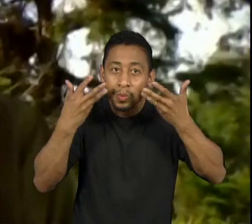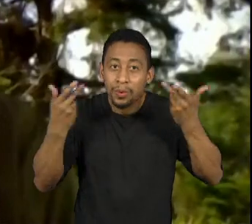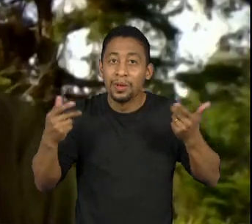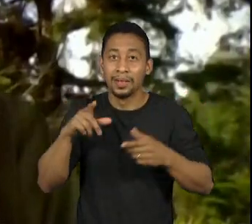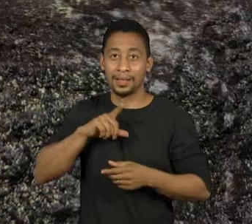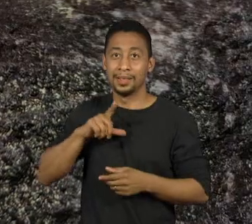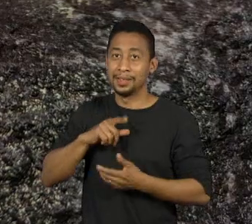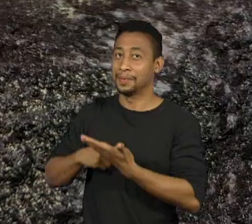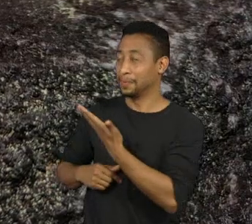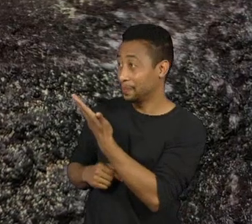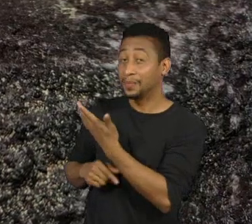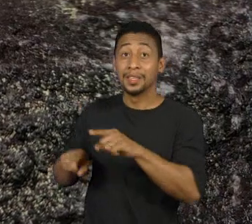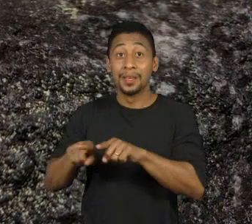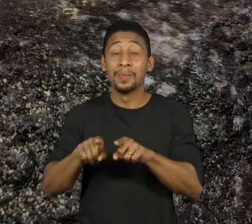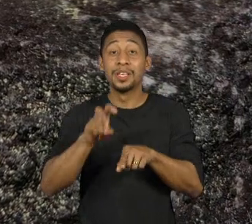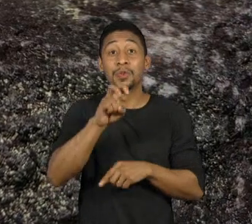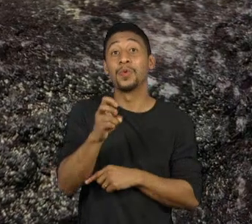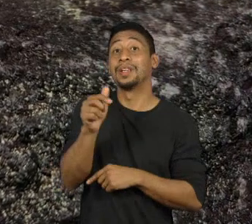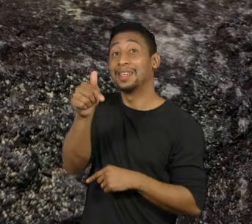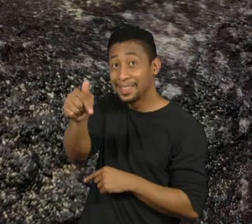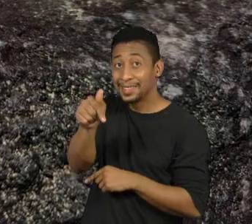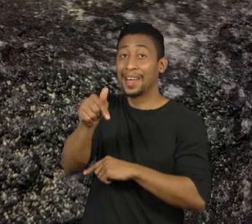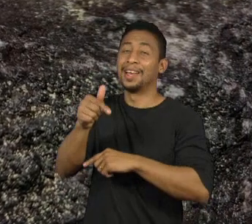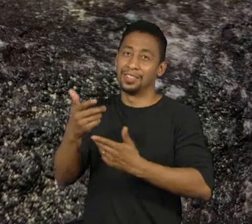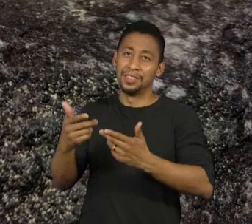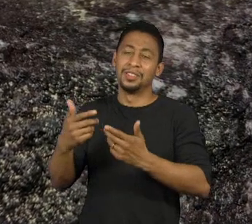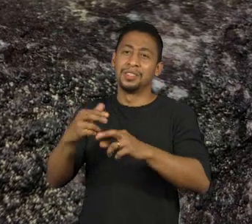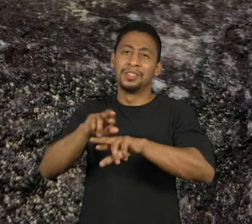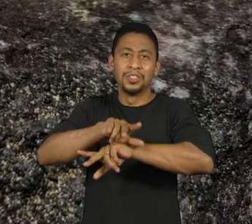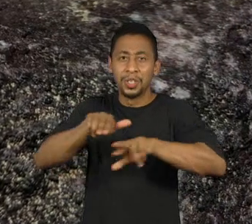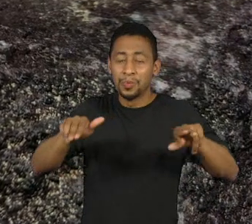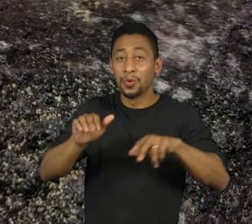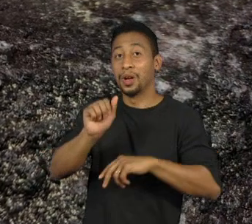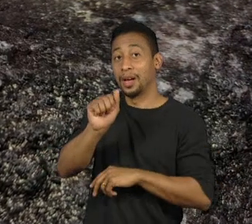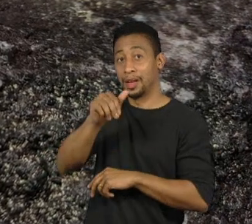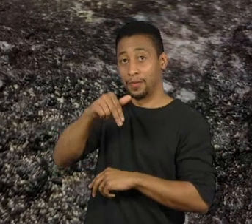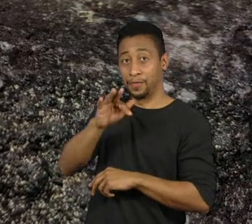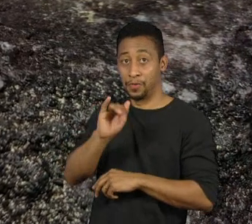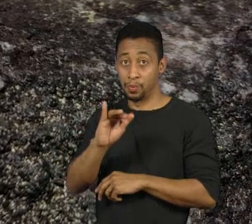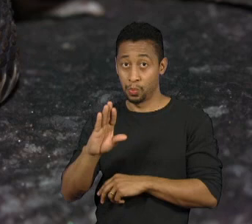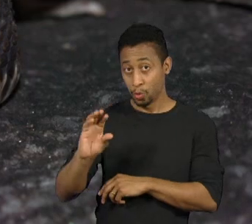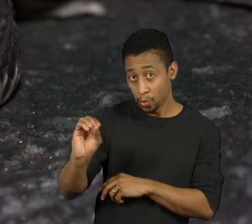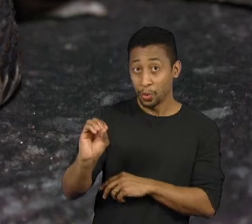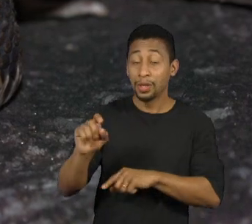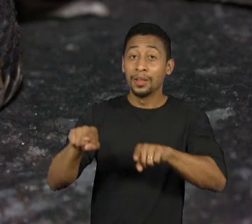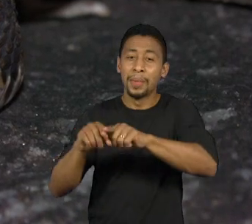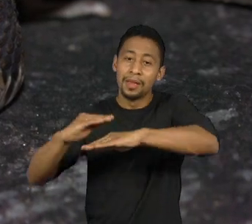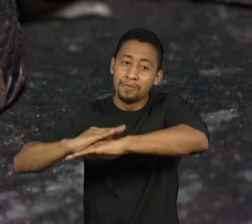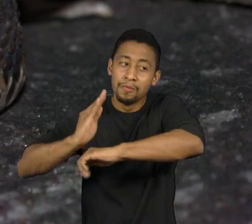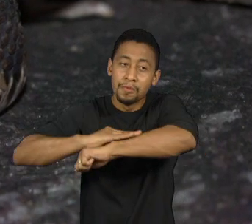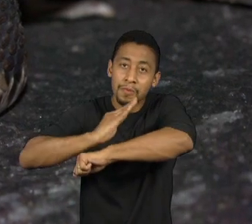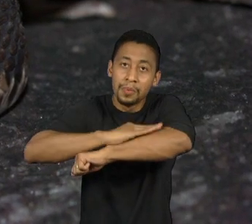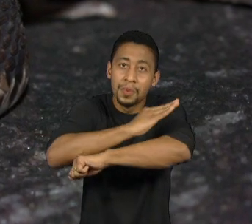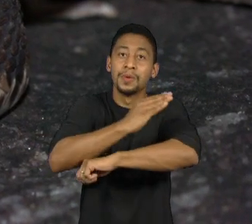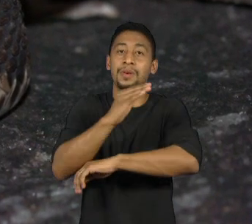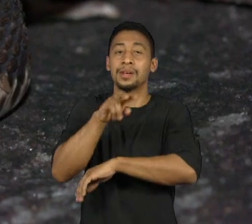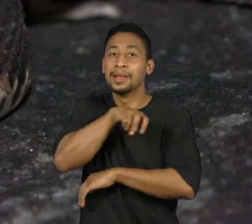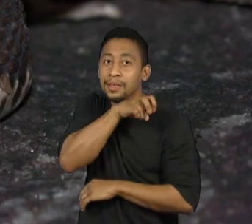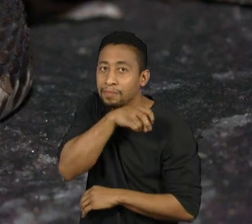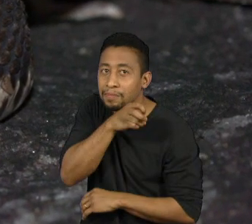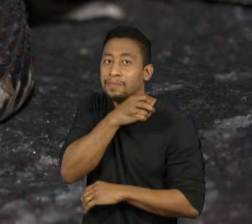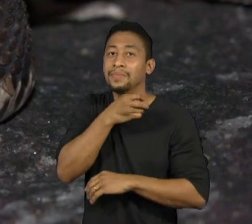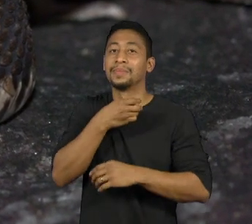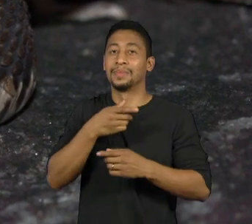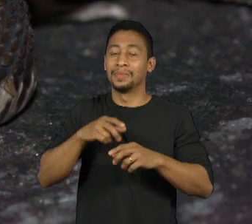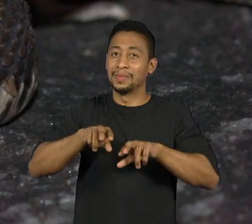de anfíbios, sapos, né, rãs, pererecas. Temos também uma diversidade grande de serpentes, de